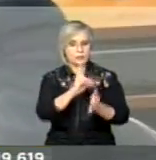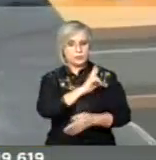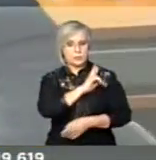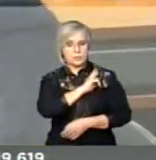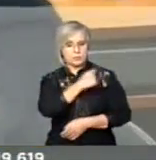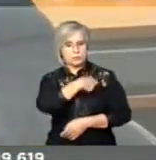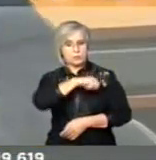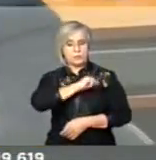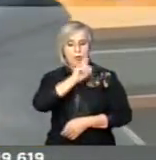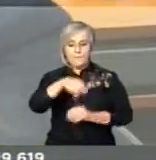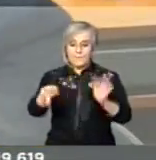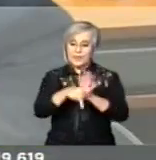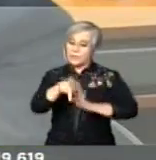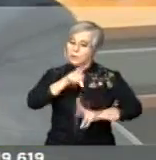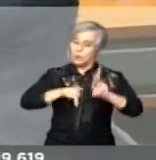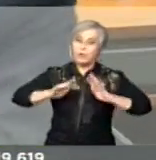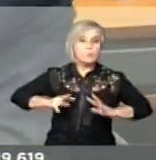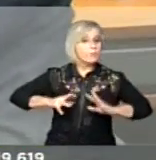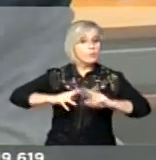um patrimônio público.